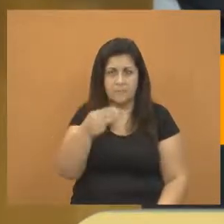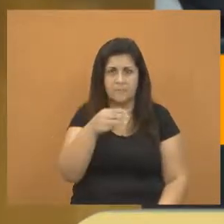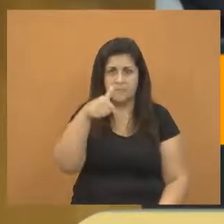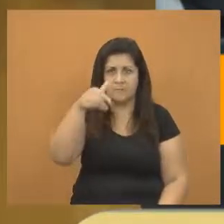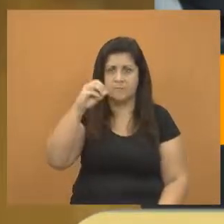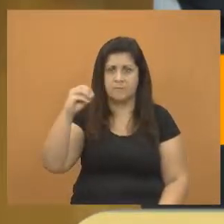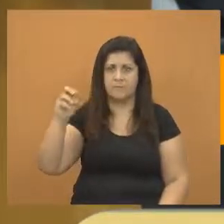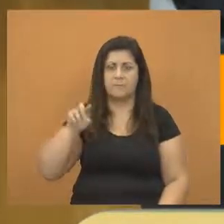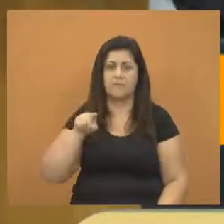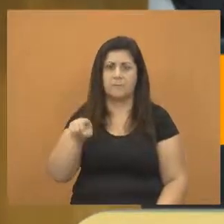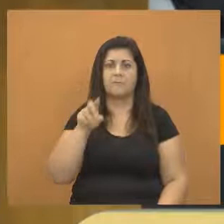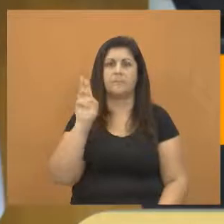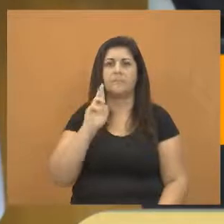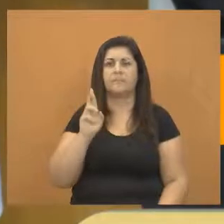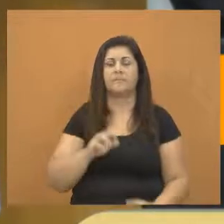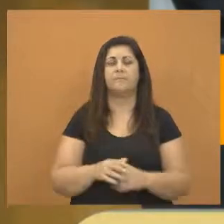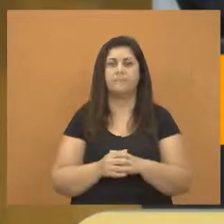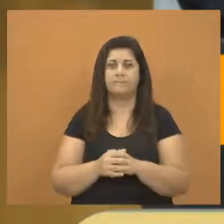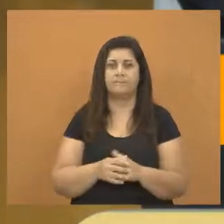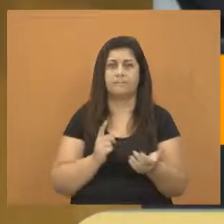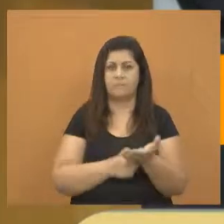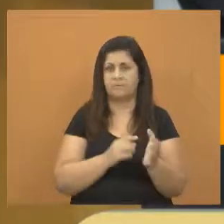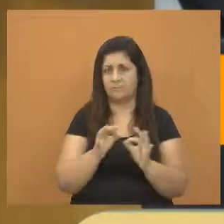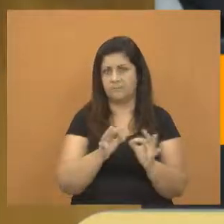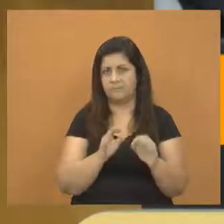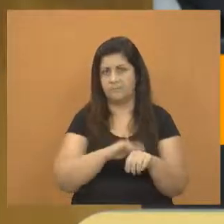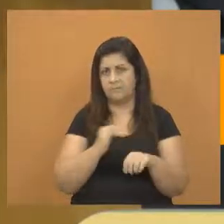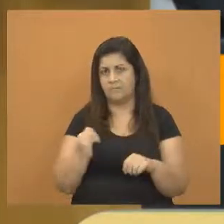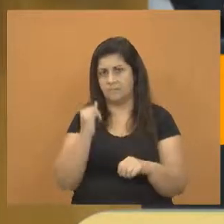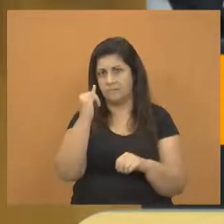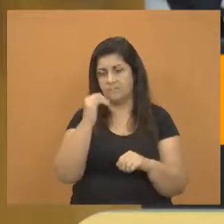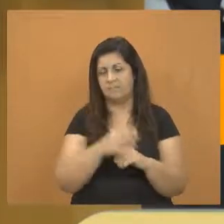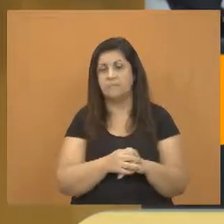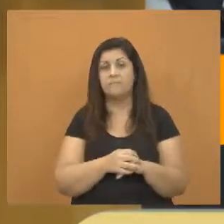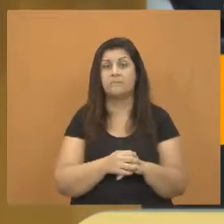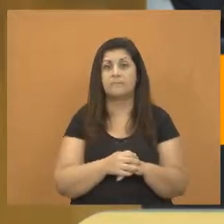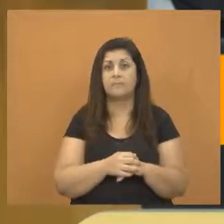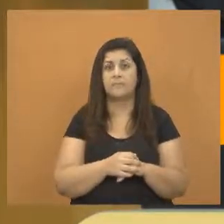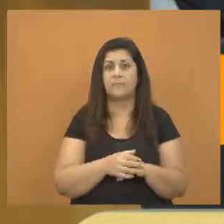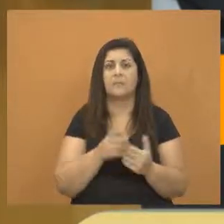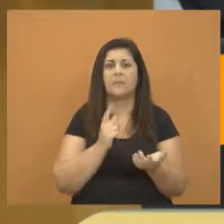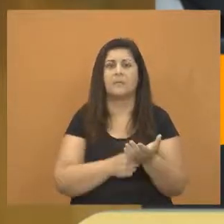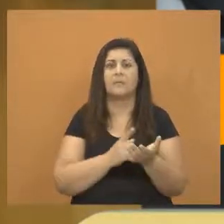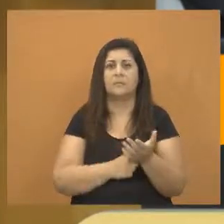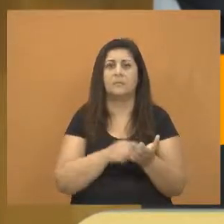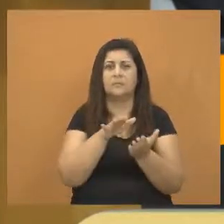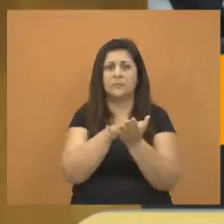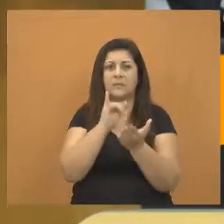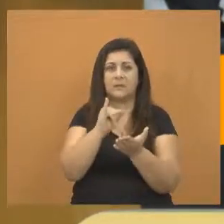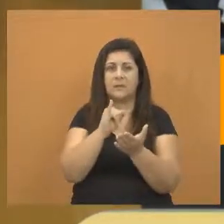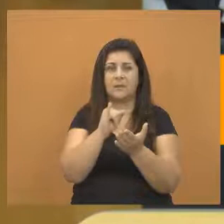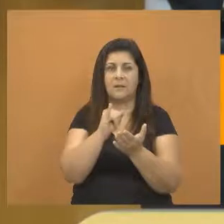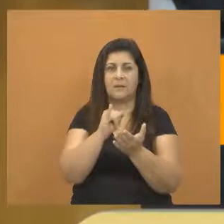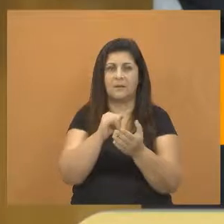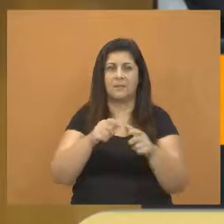R$ 12.700.000. Dentre os projetos estão Projeto Jacareí, Capital da